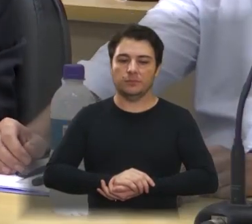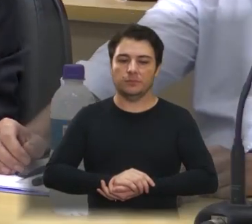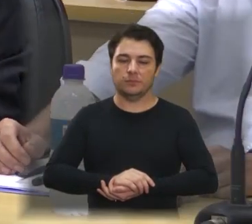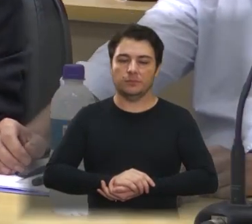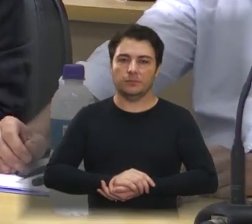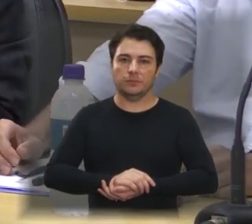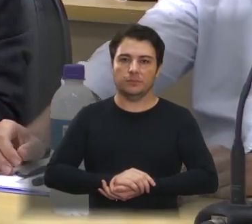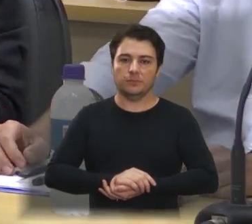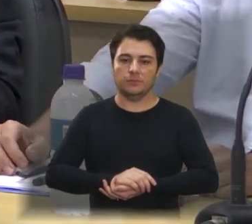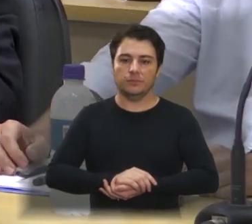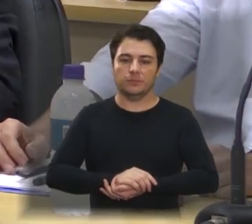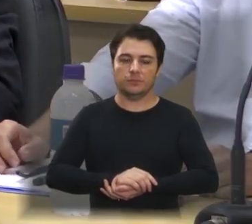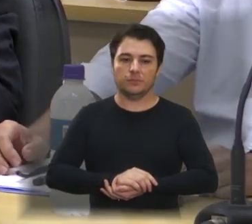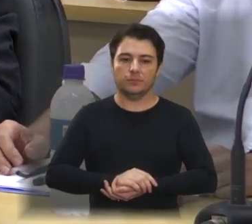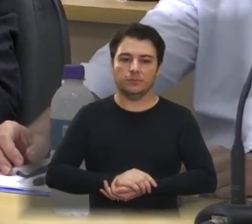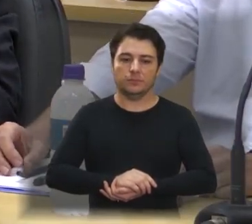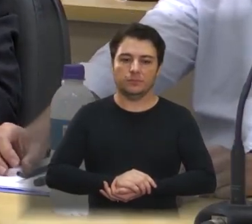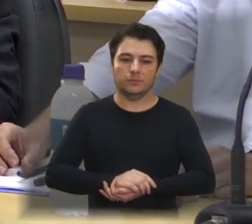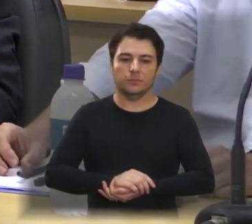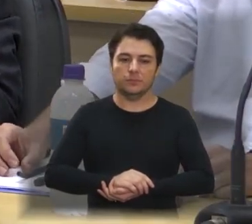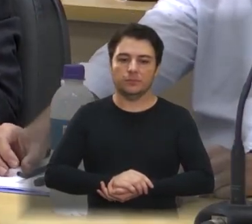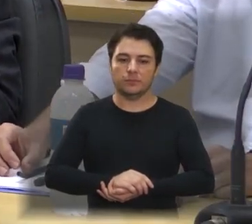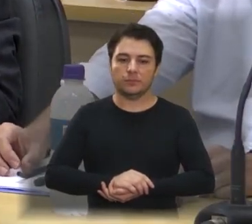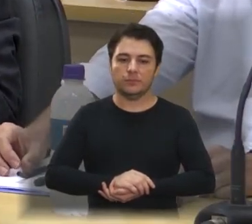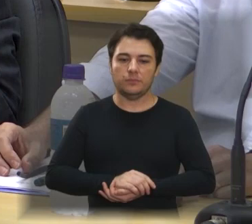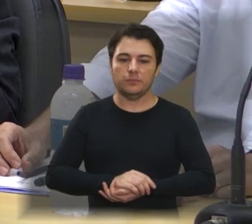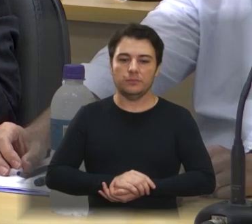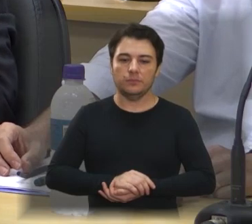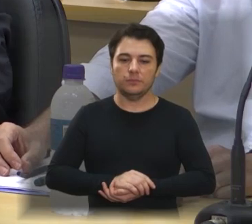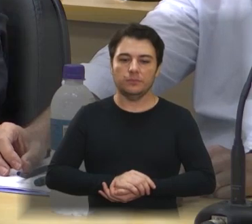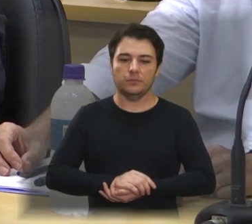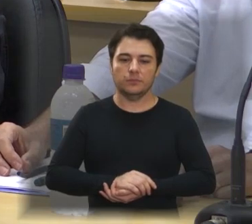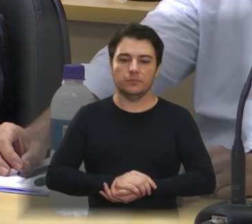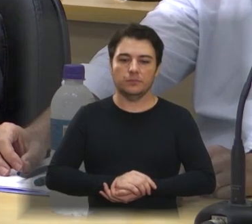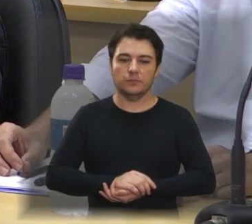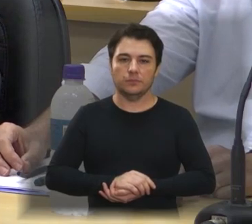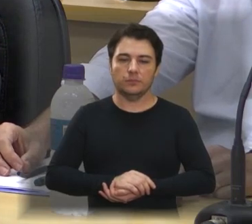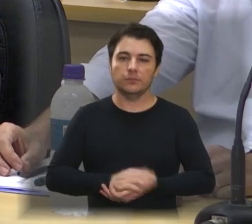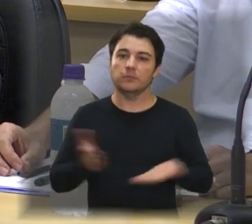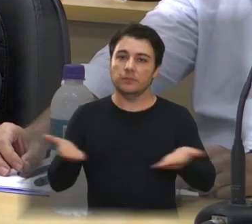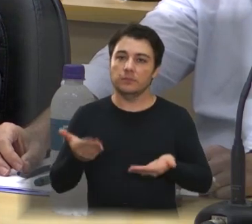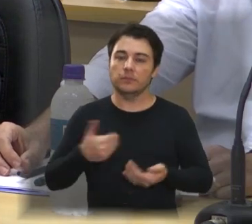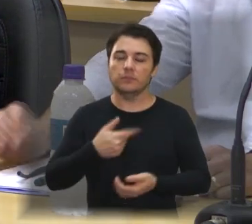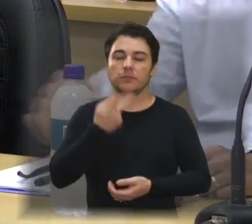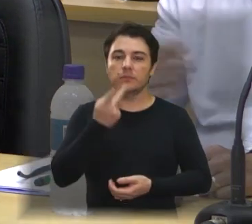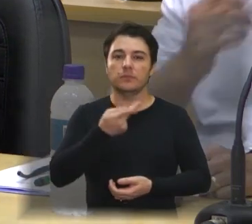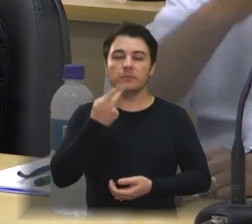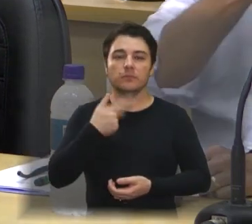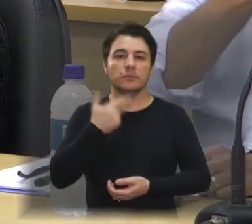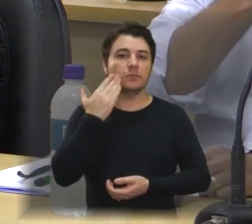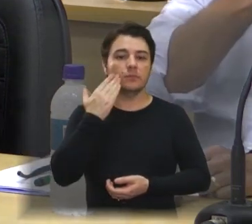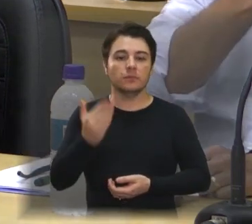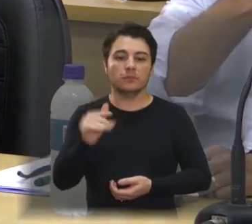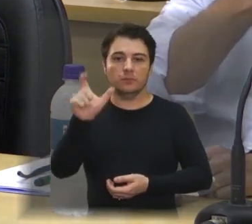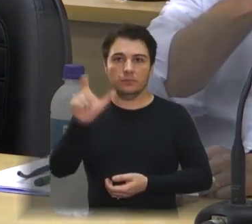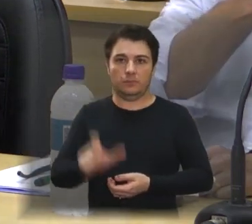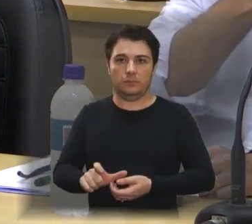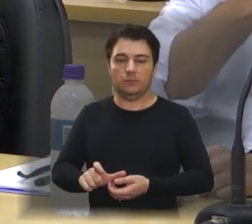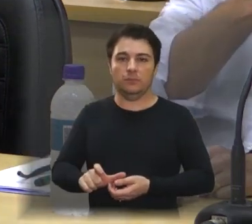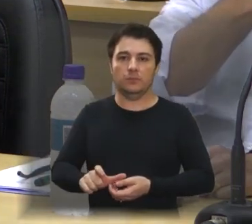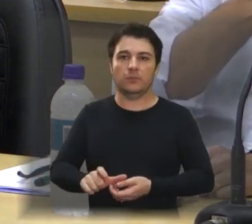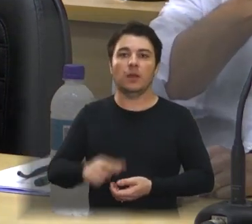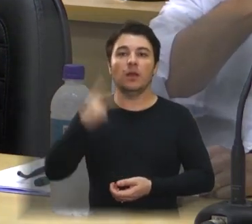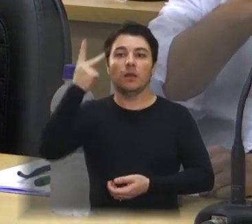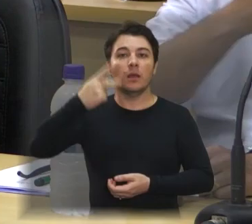e antes de passar a fala para mim eu gostaria de agradecer a presença do vereador